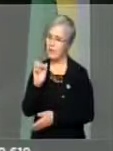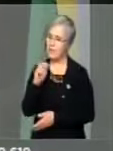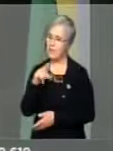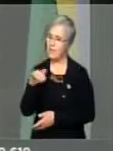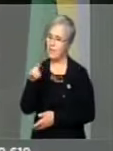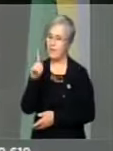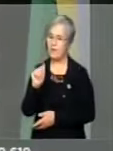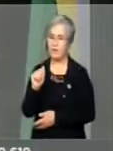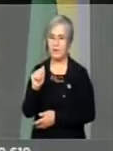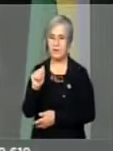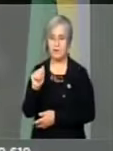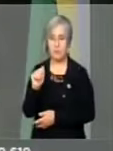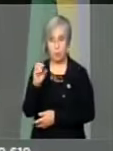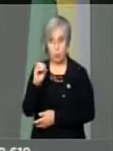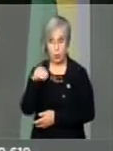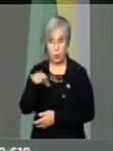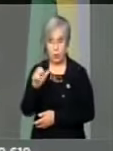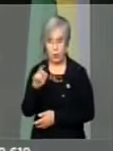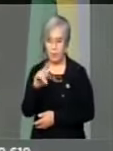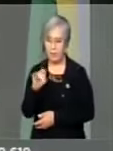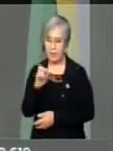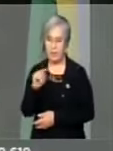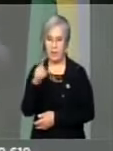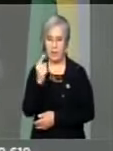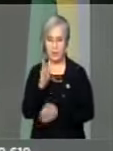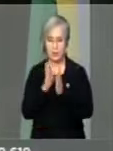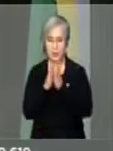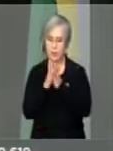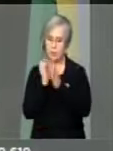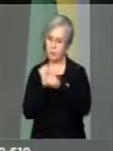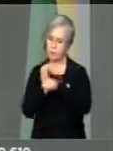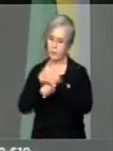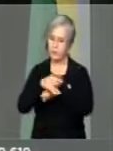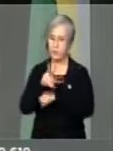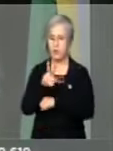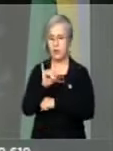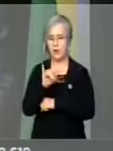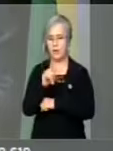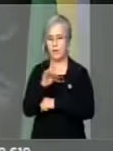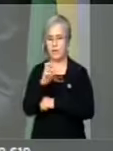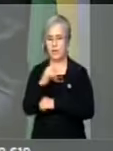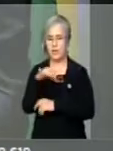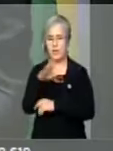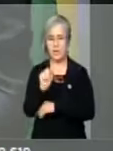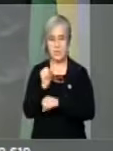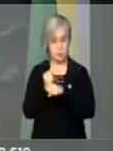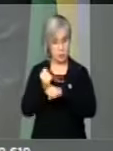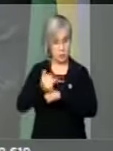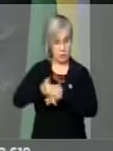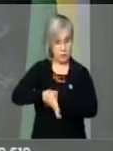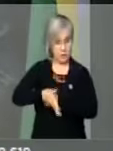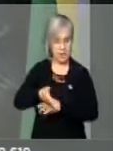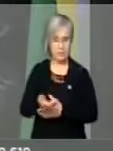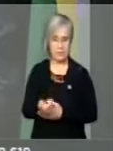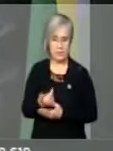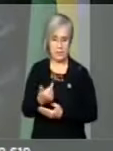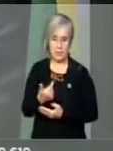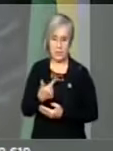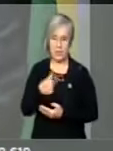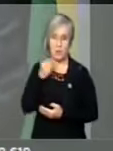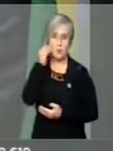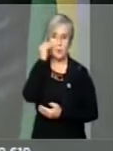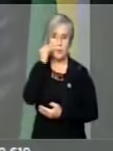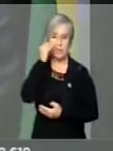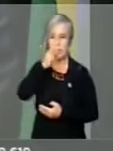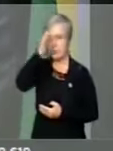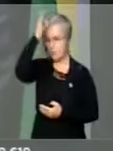amo demais. Numa das vigílias que nós fazíamos, você se lembra muito bem dessas experiências, uma vigília na madrugada, eu ainda não havia feito a experiência do